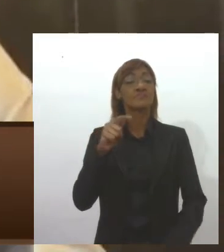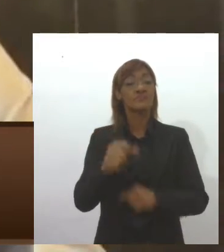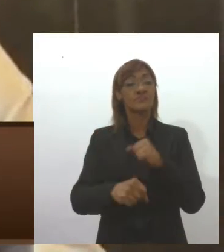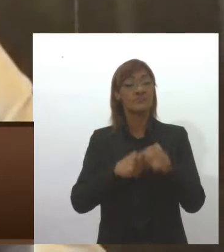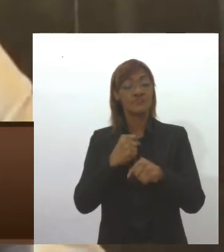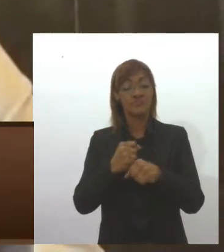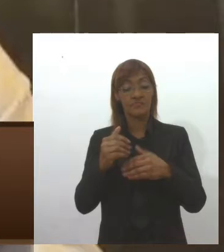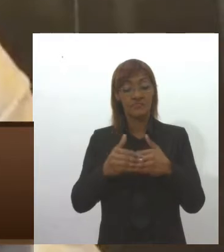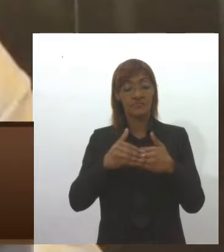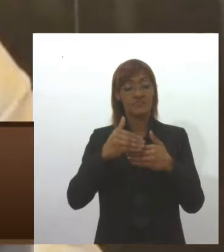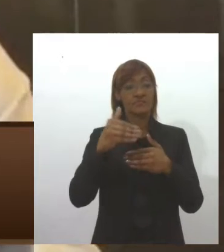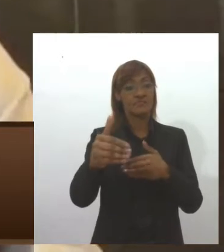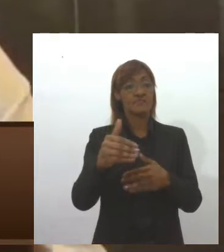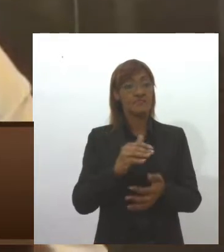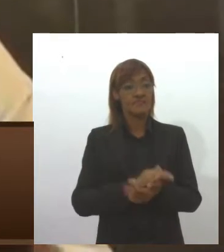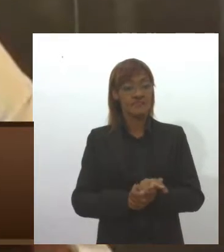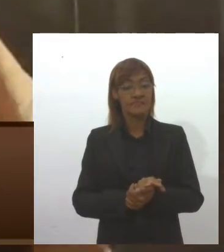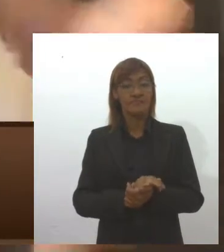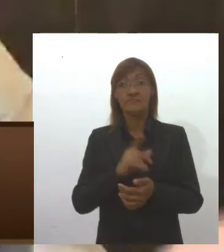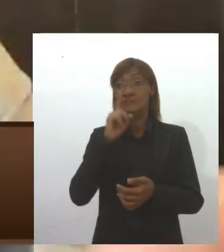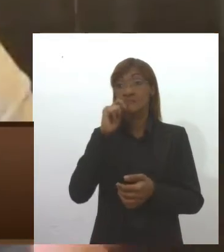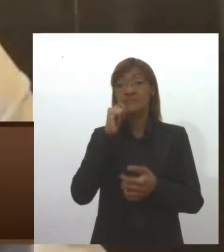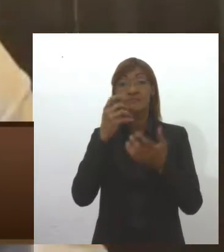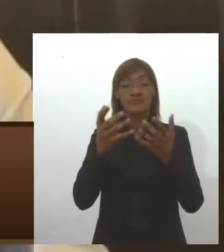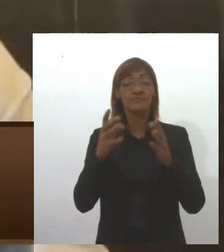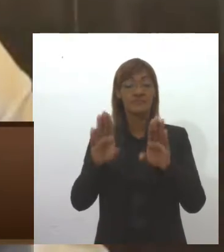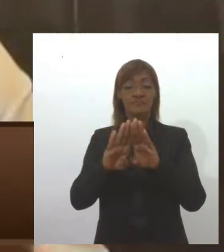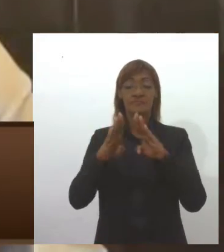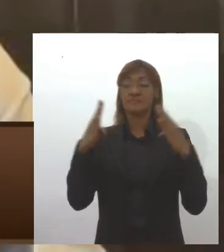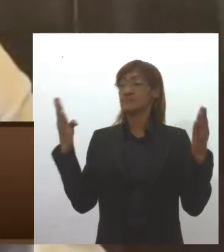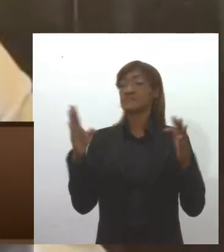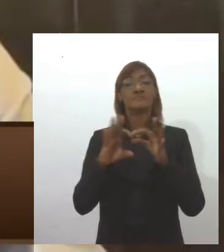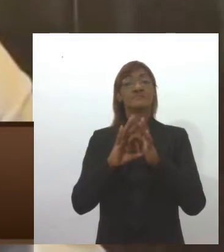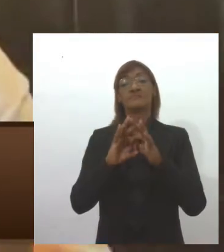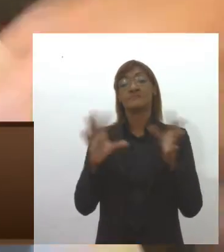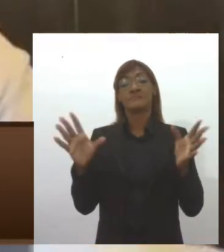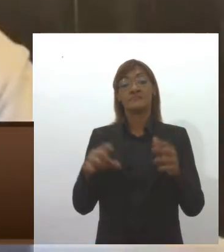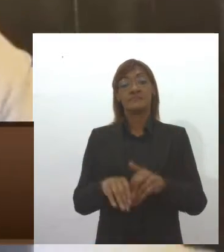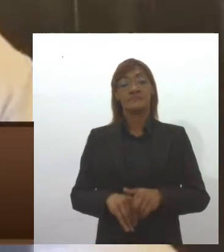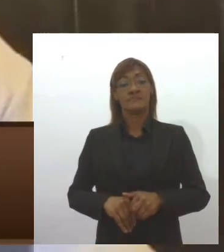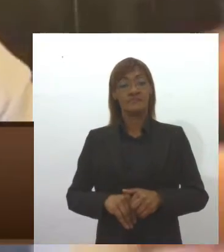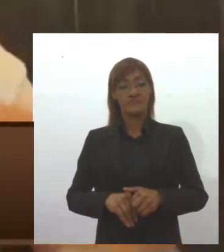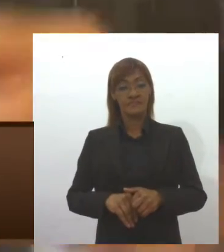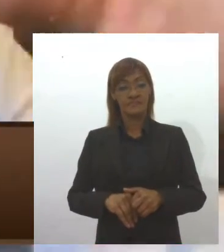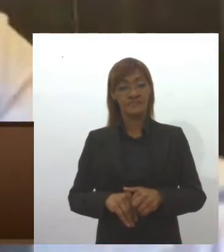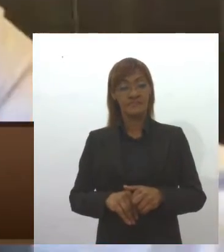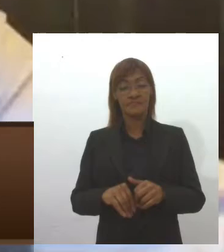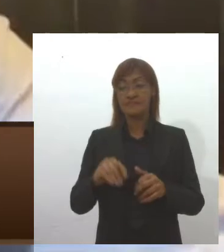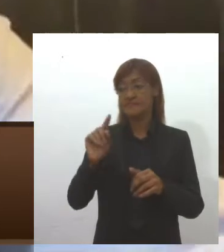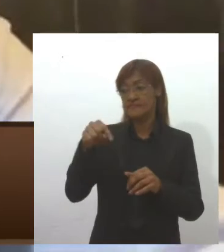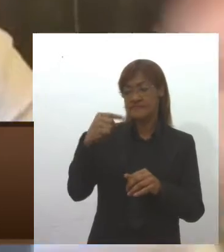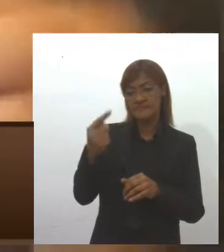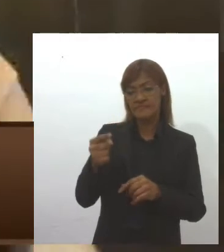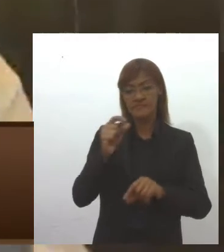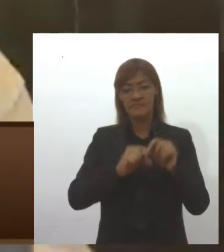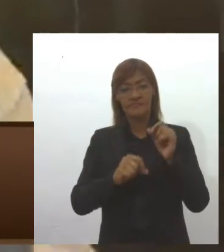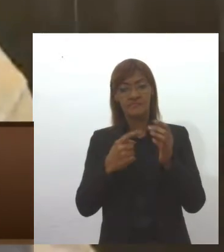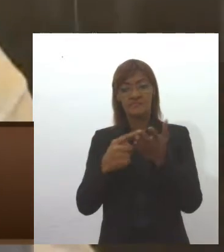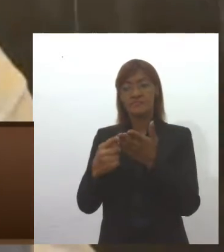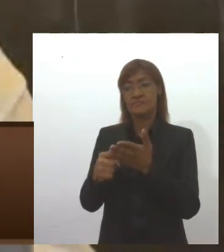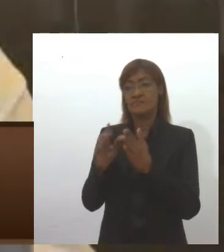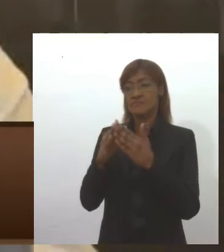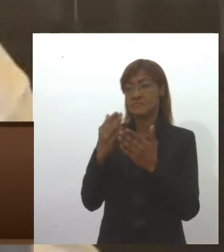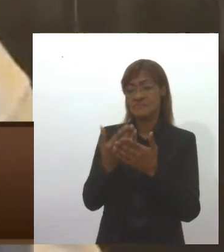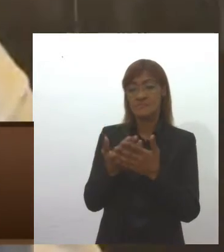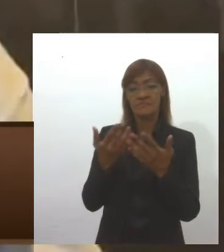Aracaju. Aracaju que é a porta de entrada de Sergipe. As pessoas vêm para Aracaju e depois elas vão fazer os passeios na em Xingó, vão fazer os